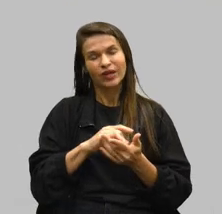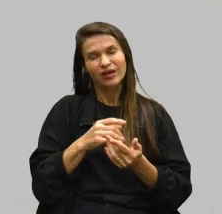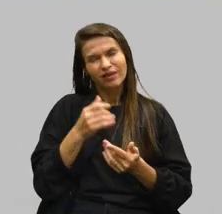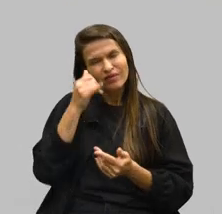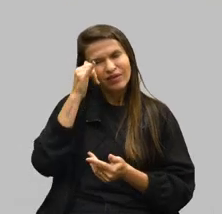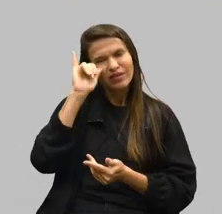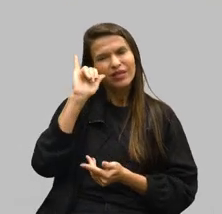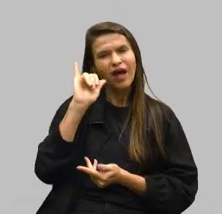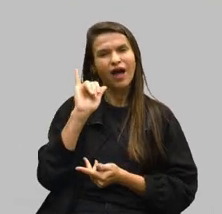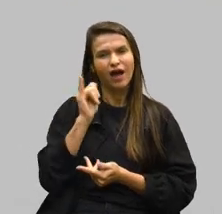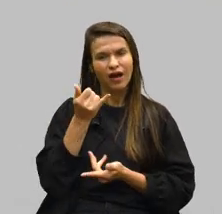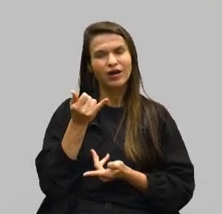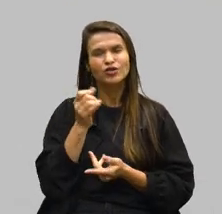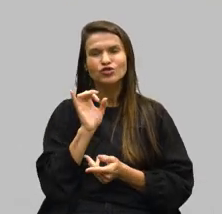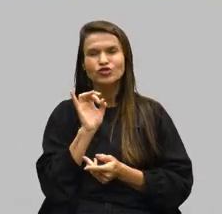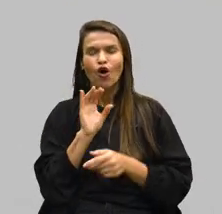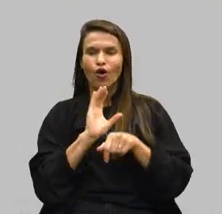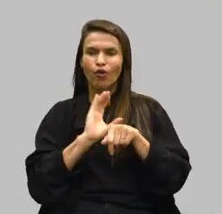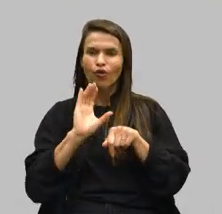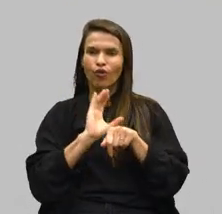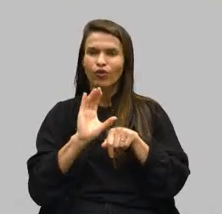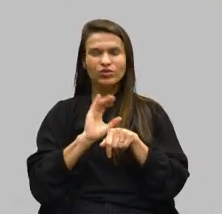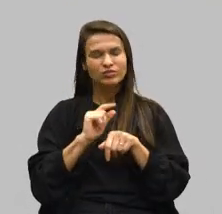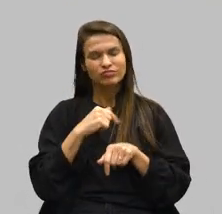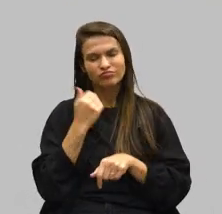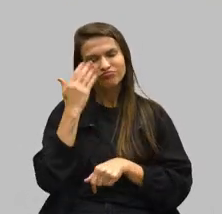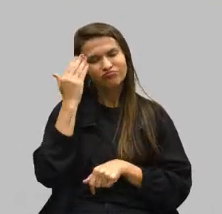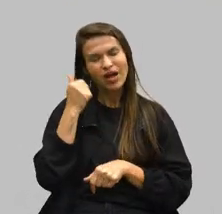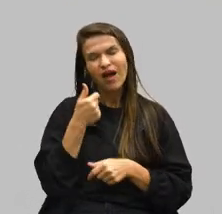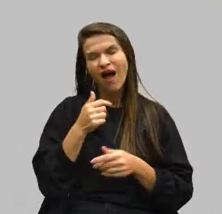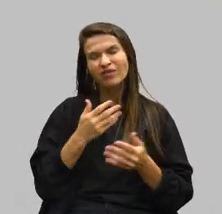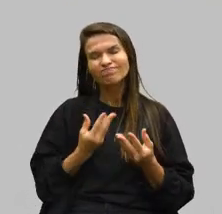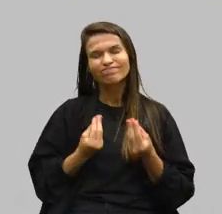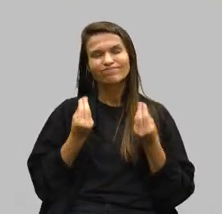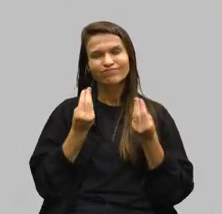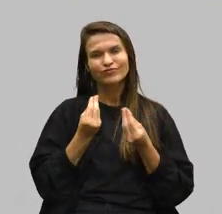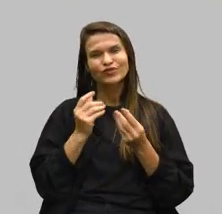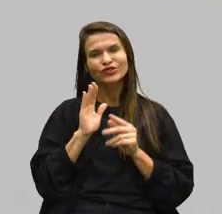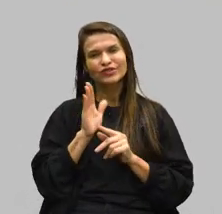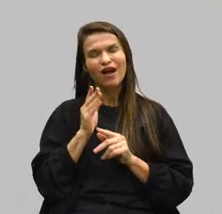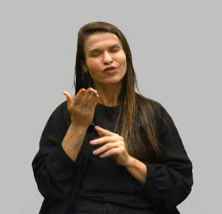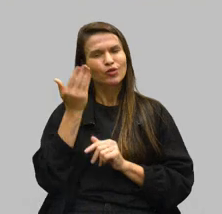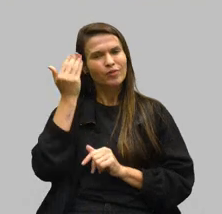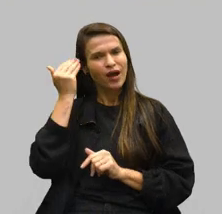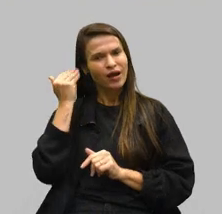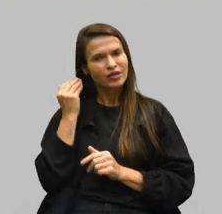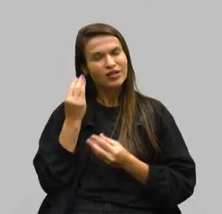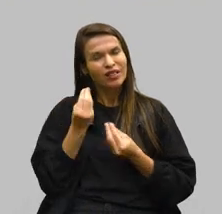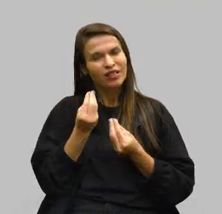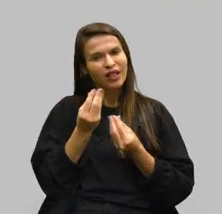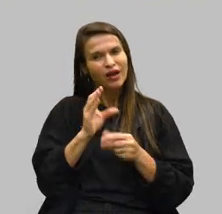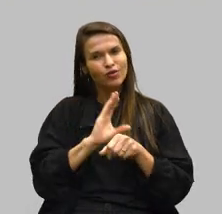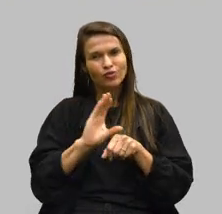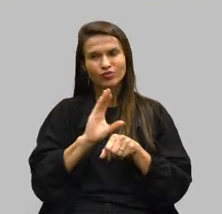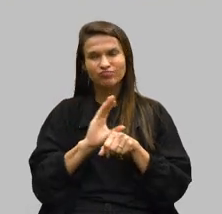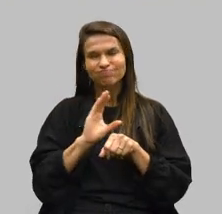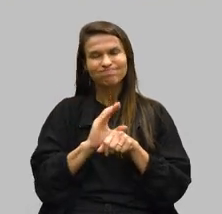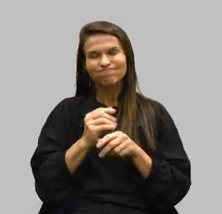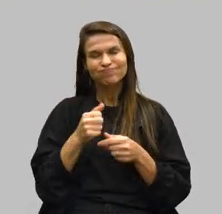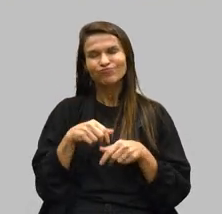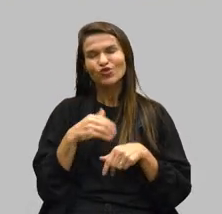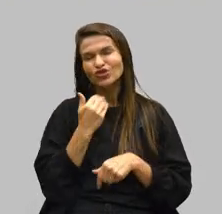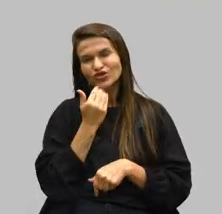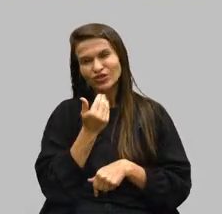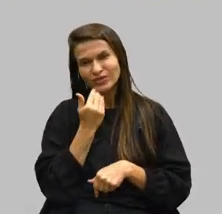ficar trazendo apenas cursos que nós sabemos que muitas vezes são já foram no passado ofertados cursos obsoletos nós